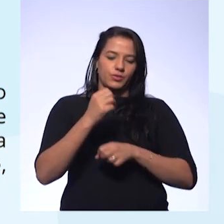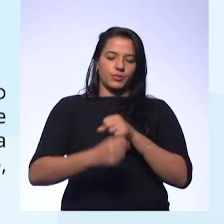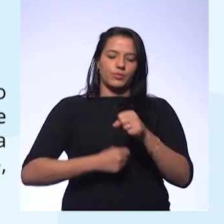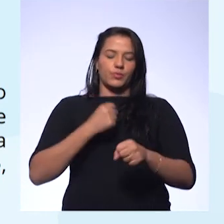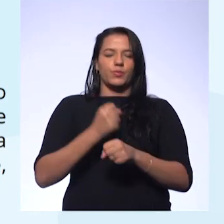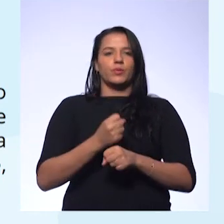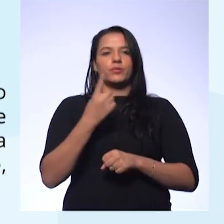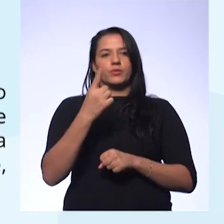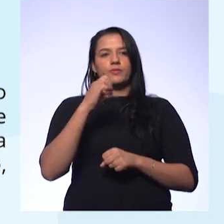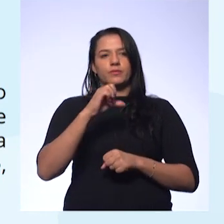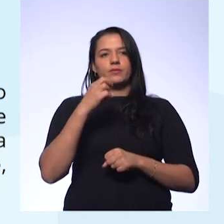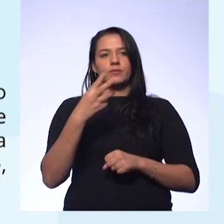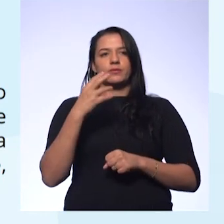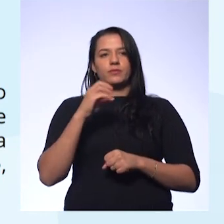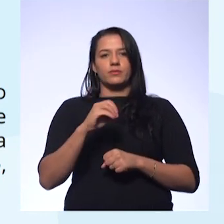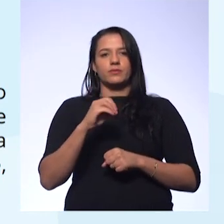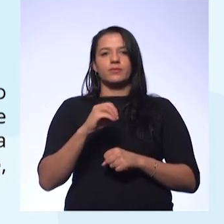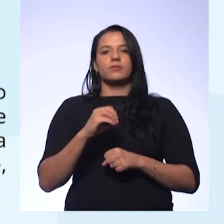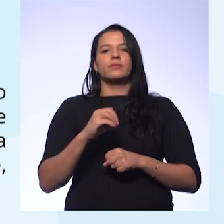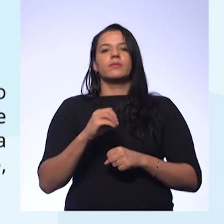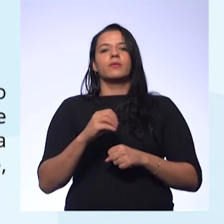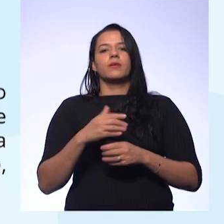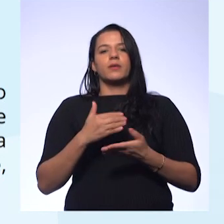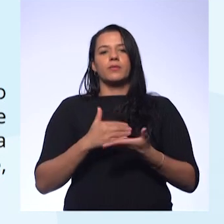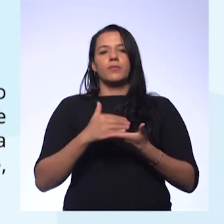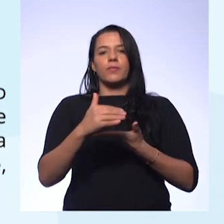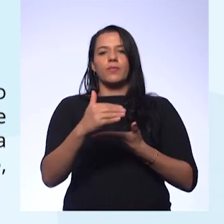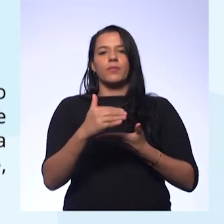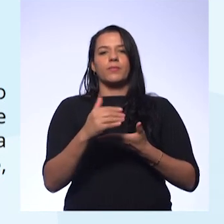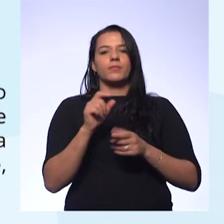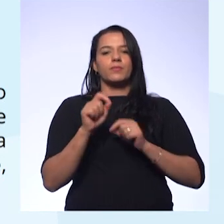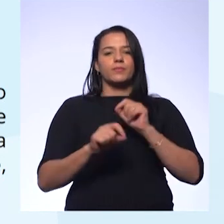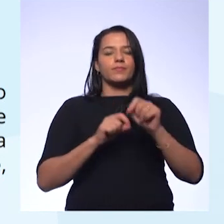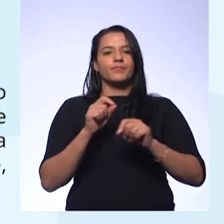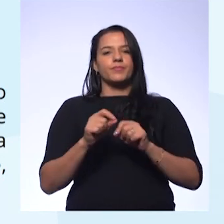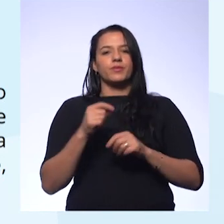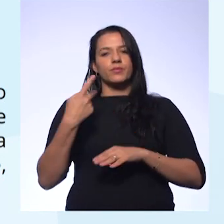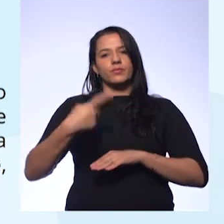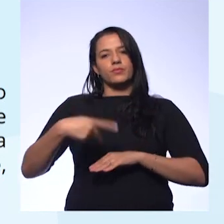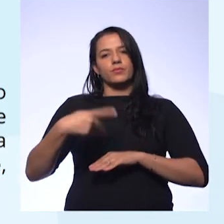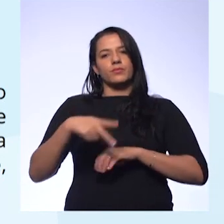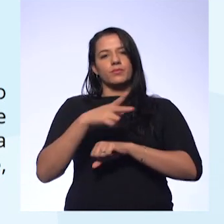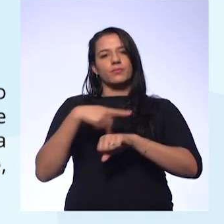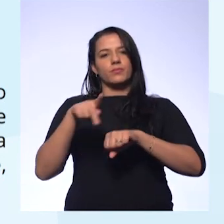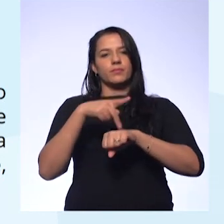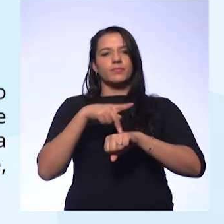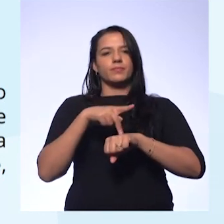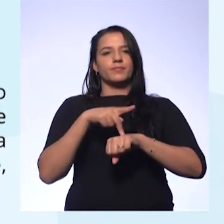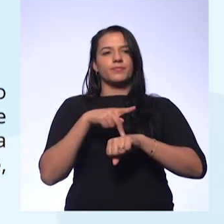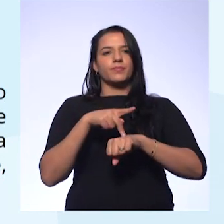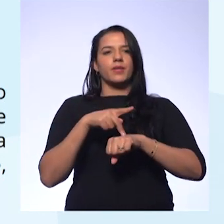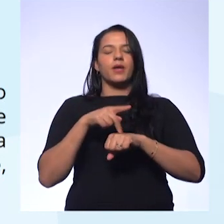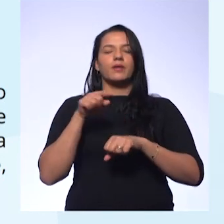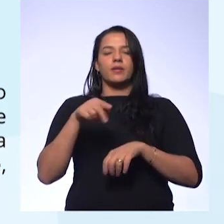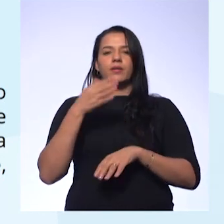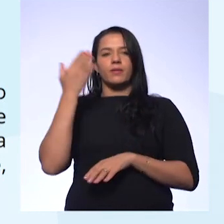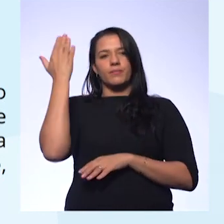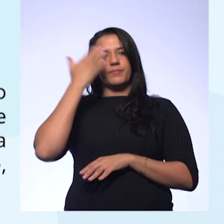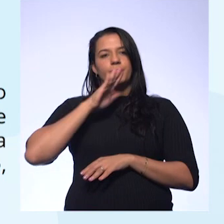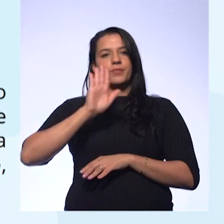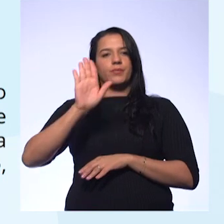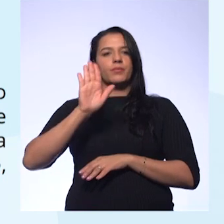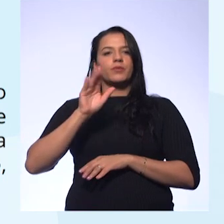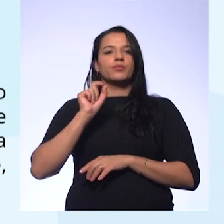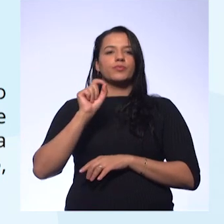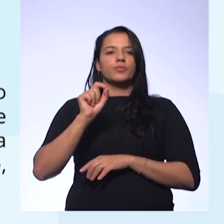de Vargas, que a industrialização começa a ser fomentada no nosso país, e, claro, ele promete uma